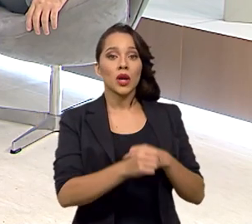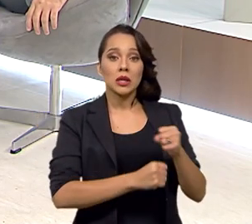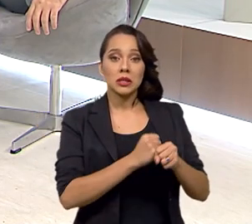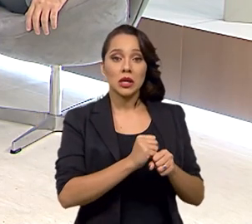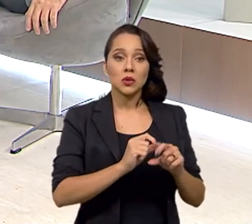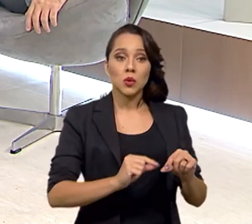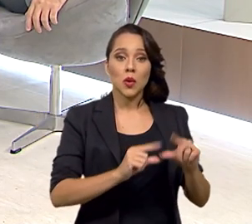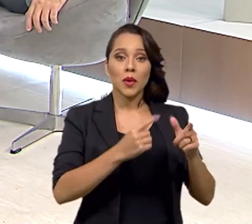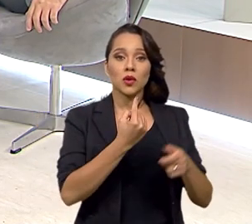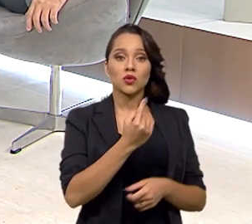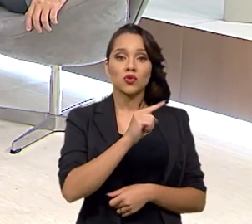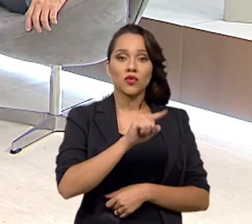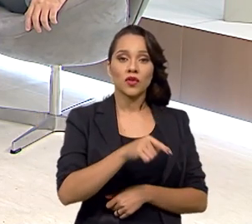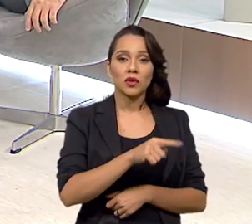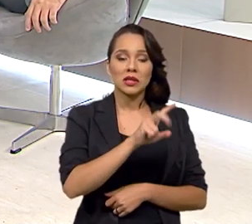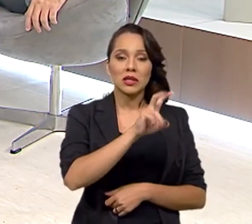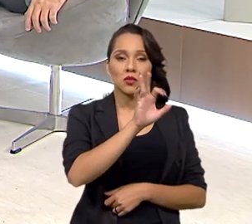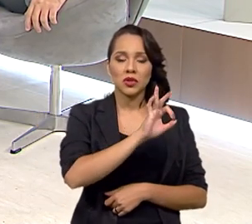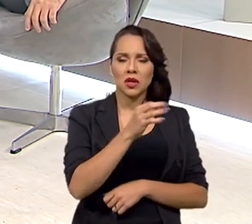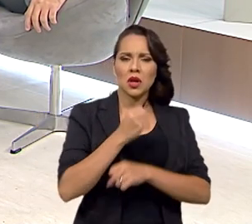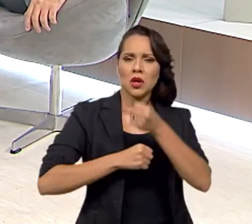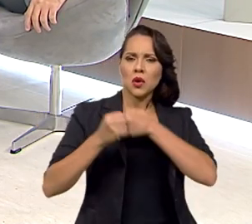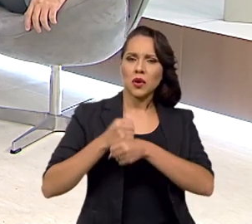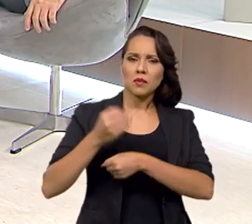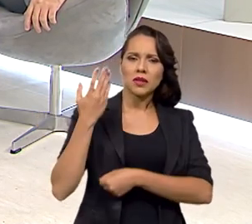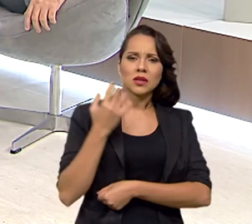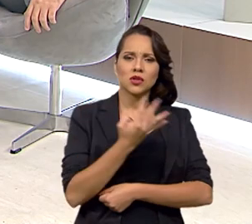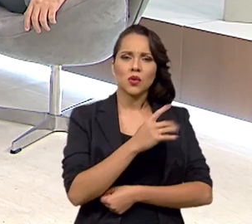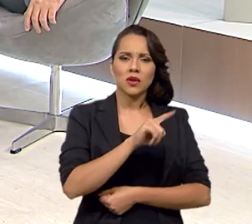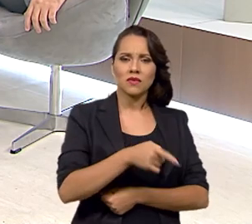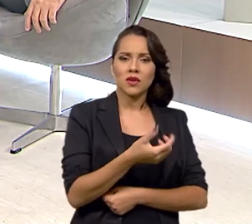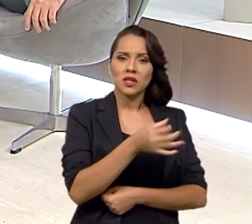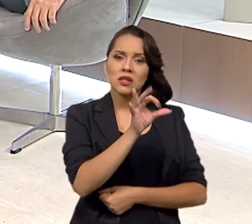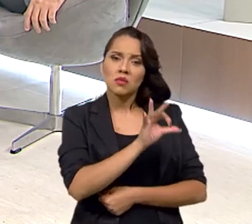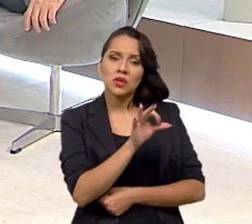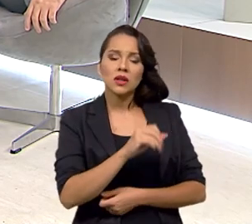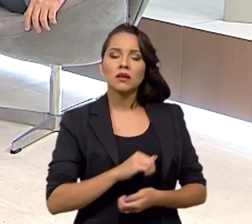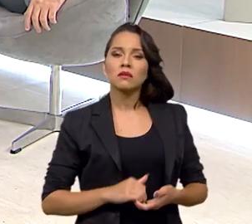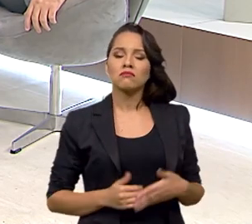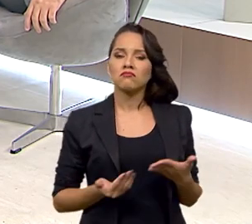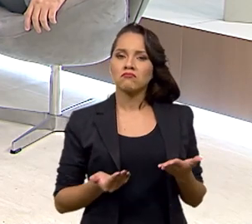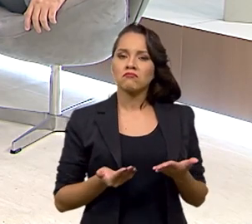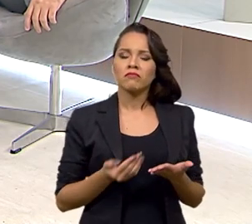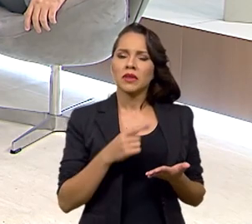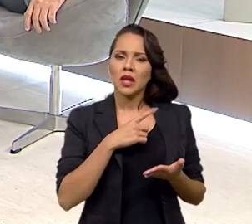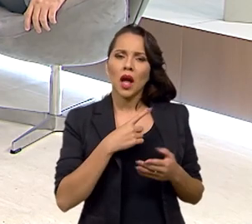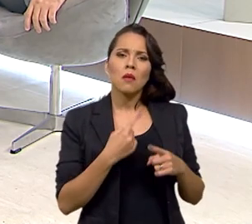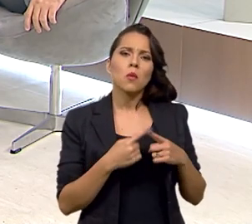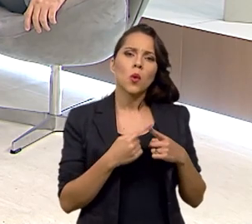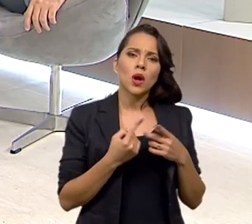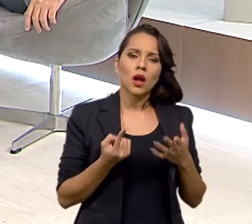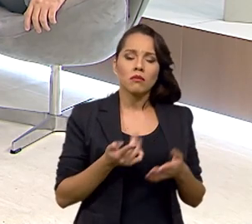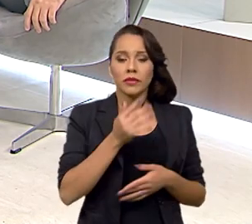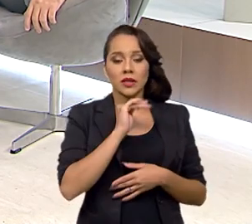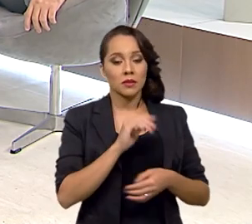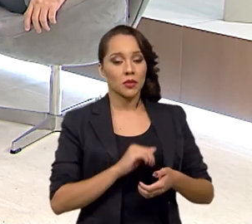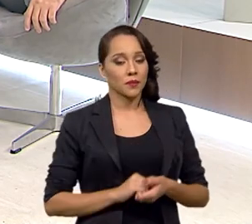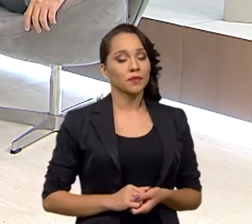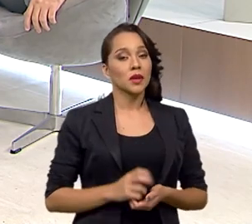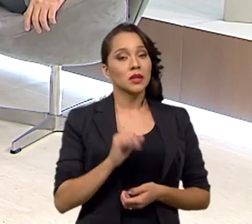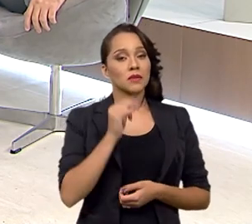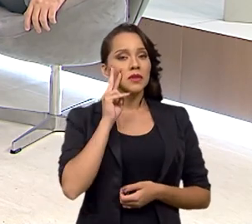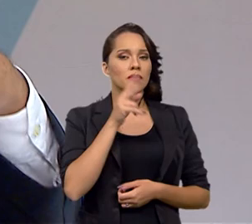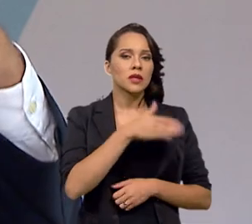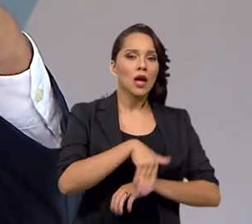ano um crescimento de um e-mail por cento e no ano passado um crescimento de 4,6 por cento tem algum motivo que por exemplo se